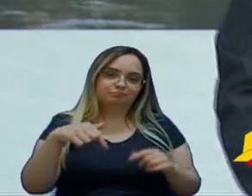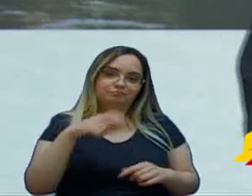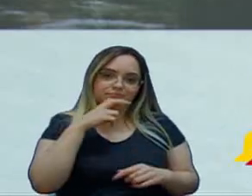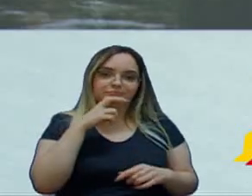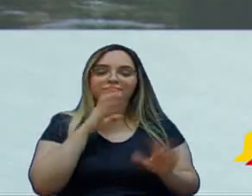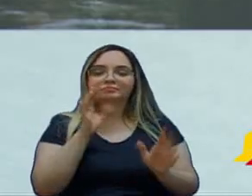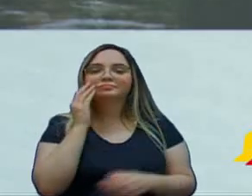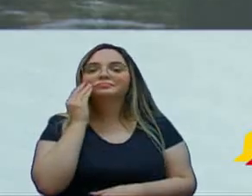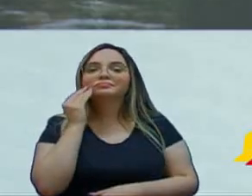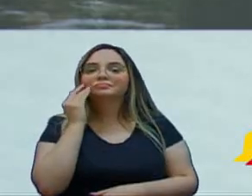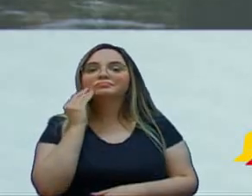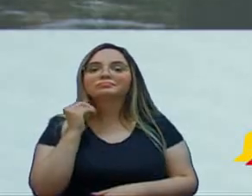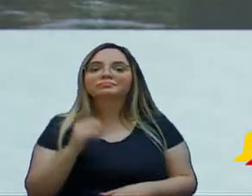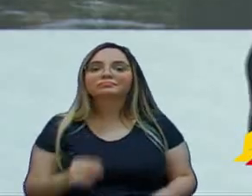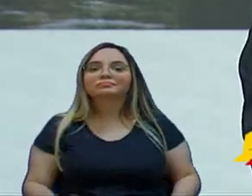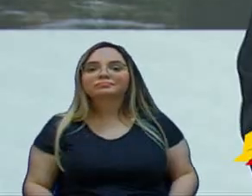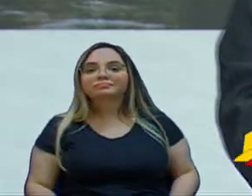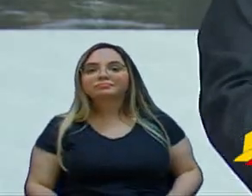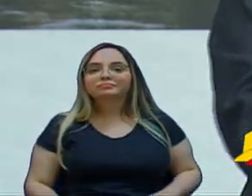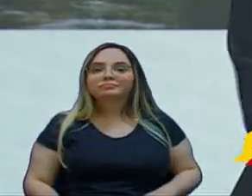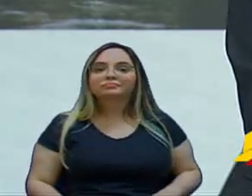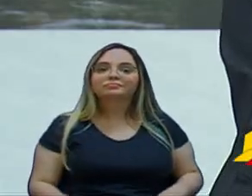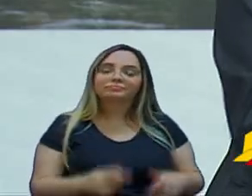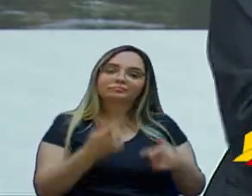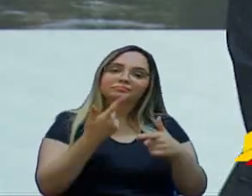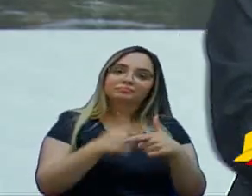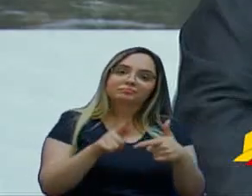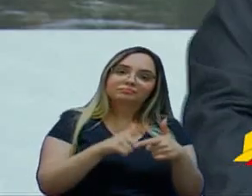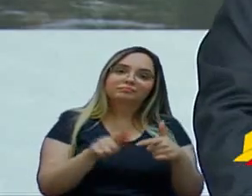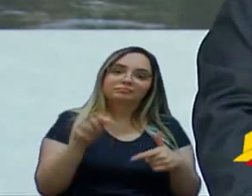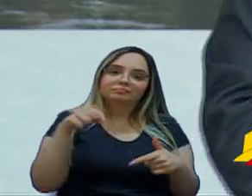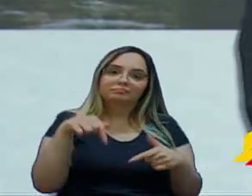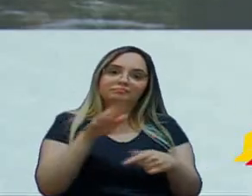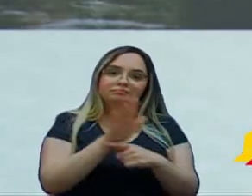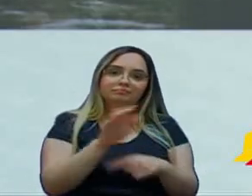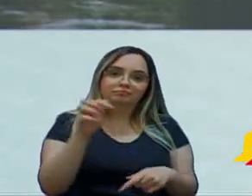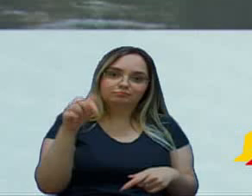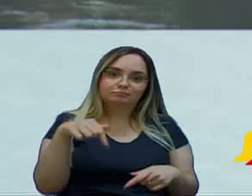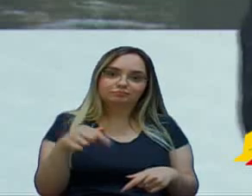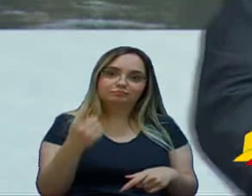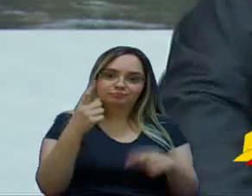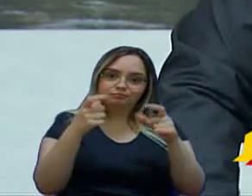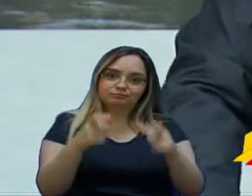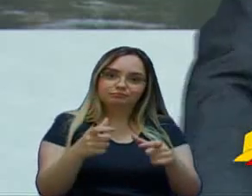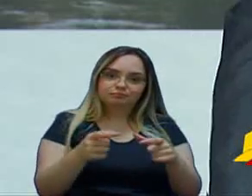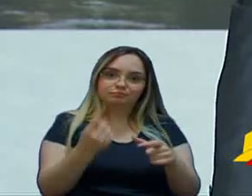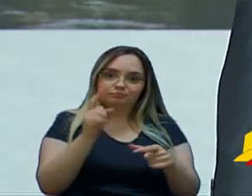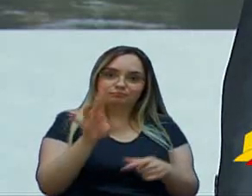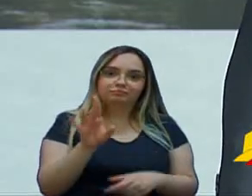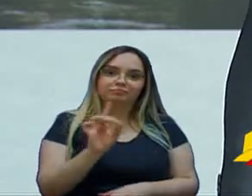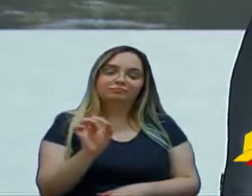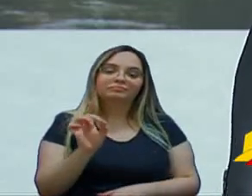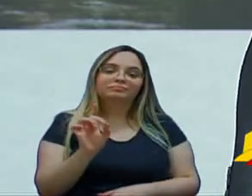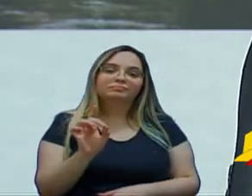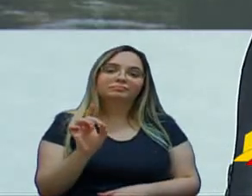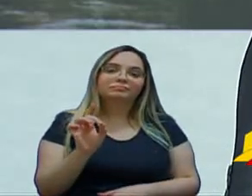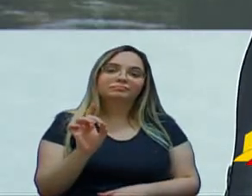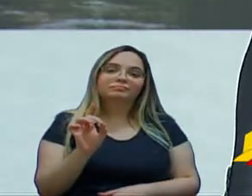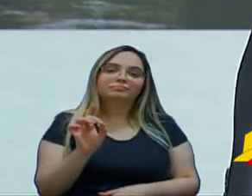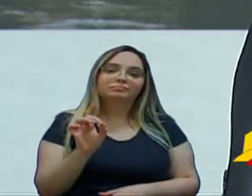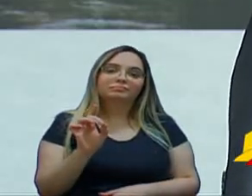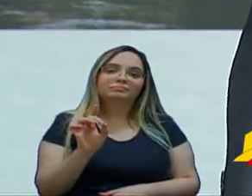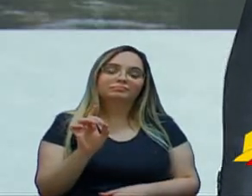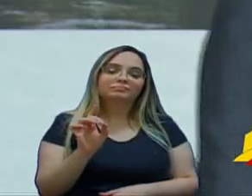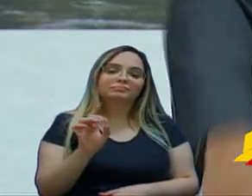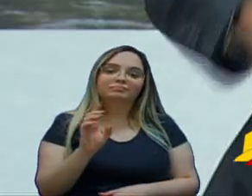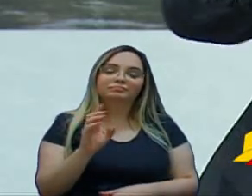população sorocabana. Um dos problemas que aflige não só essa região que eu vou passar aqui nesse momento, aflige